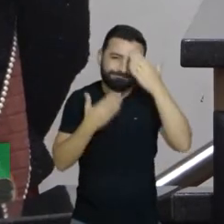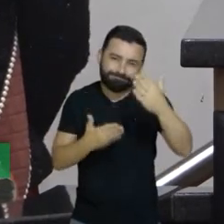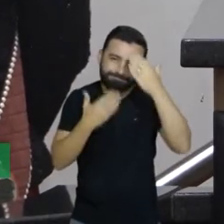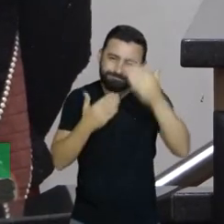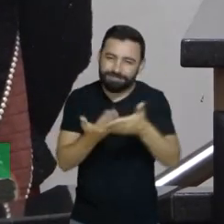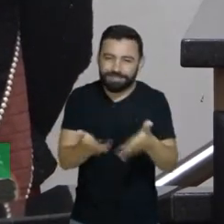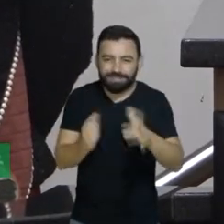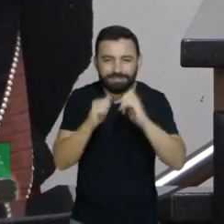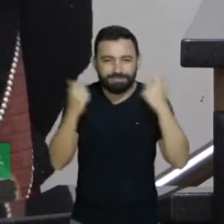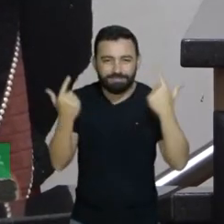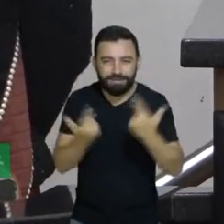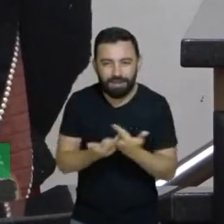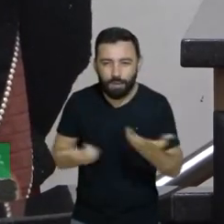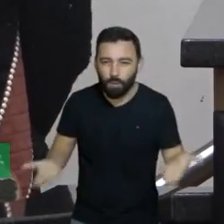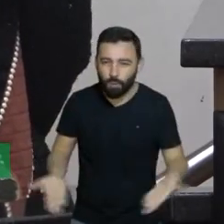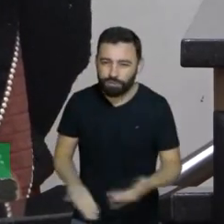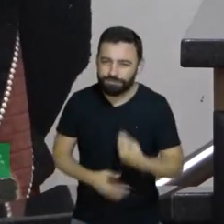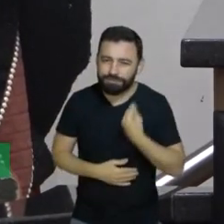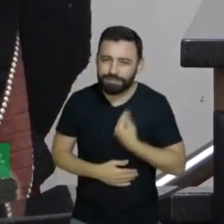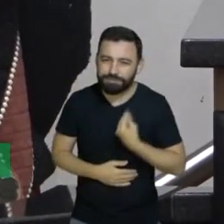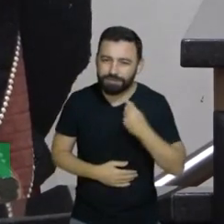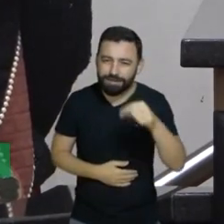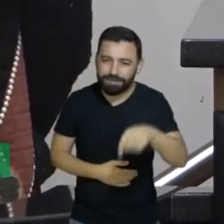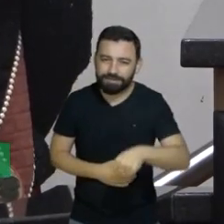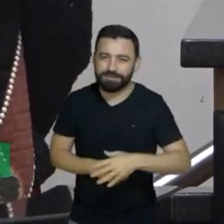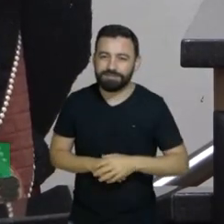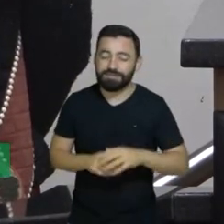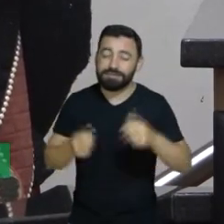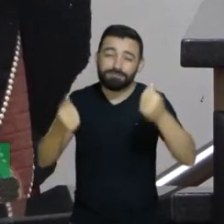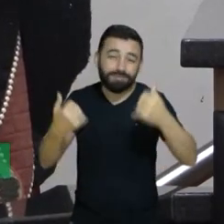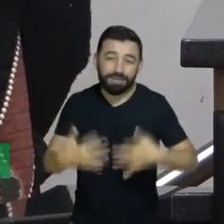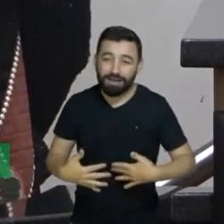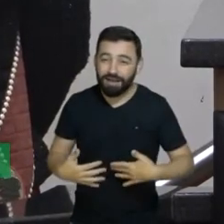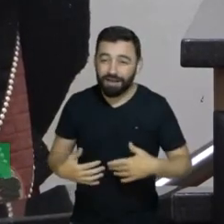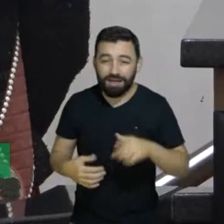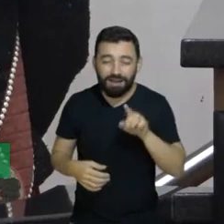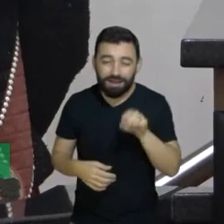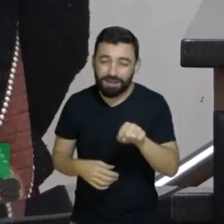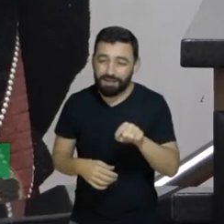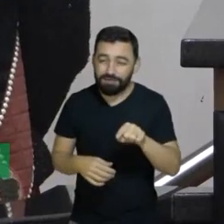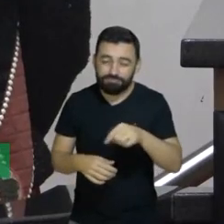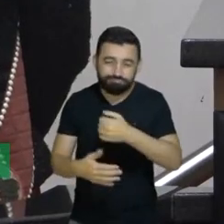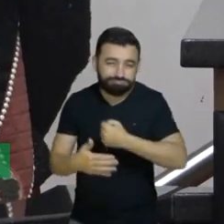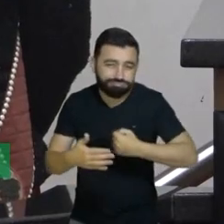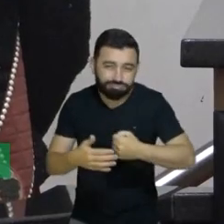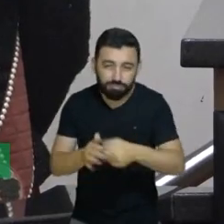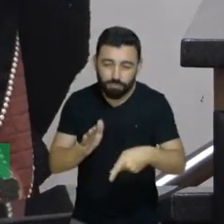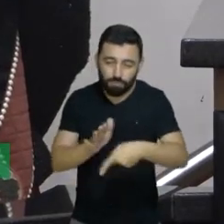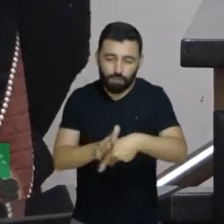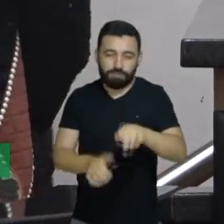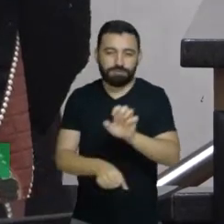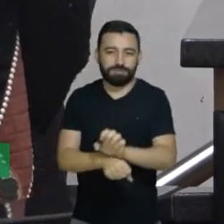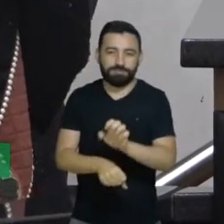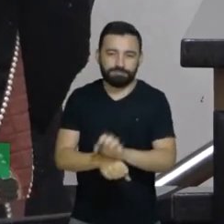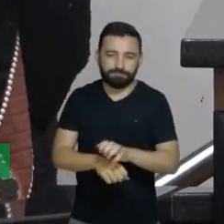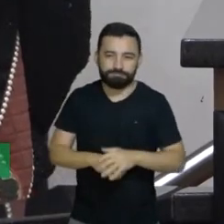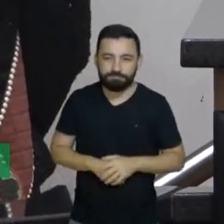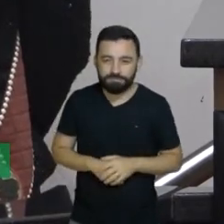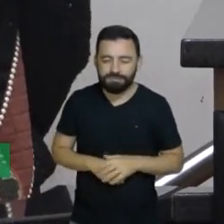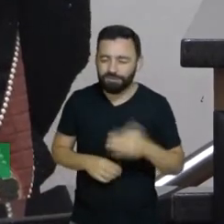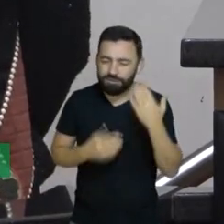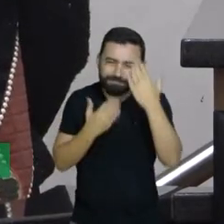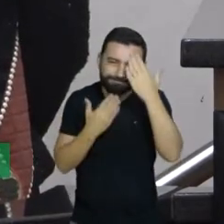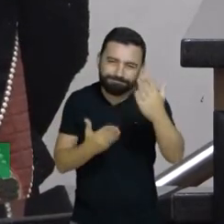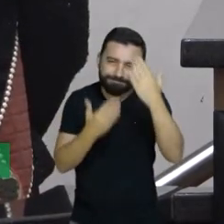nos proporciona por estarmos aqui para falar de um dos eventos culturais e gastronômicos do nosso estado. Somos gratas também